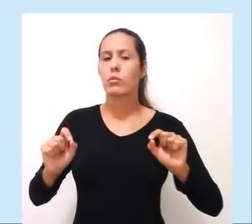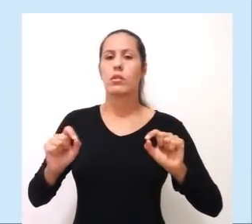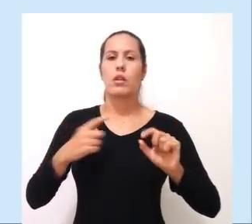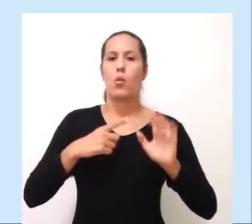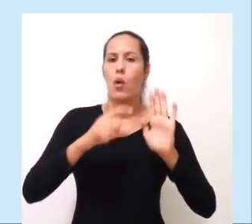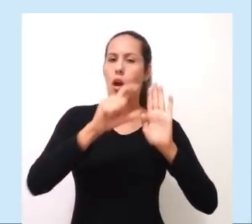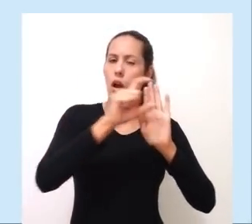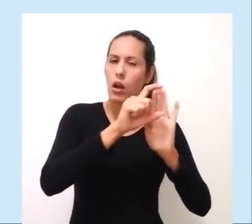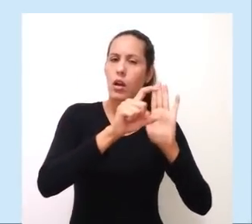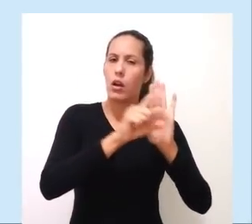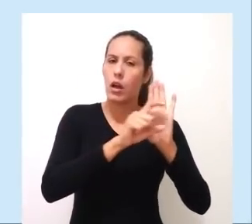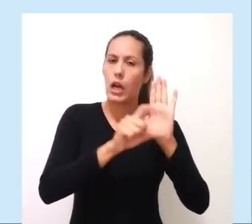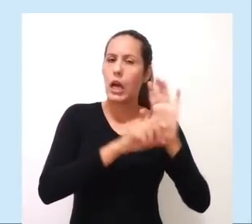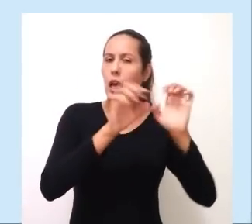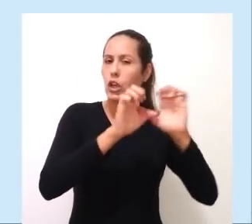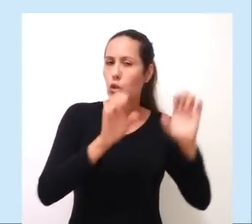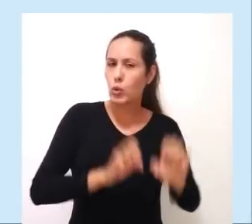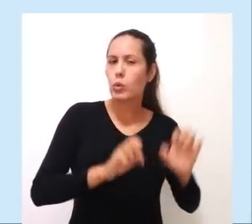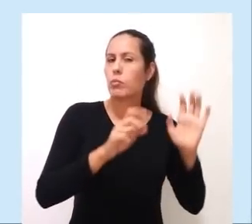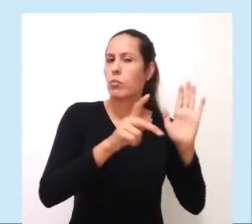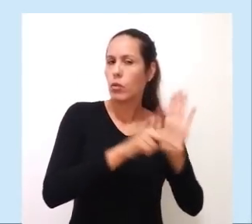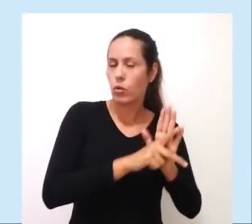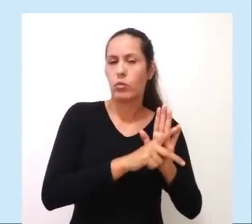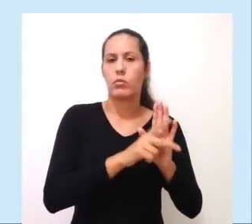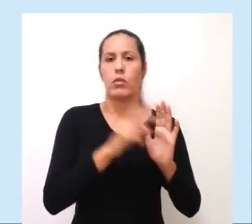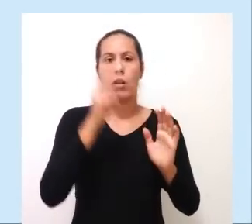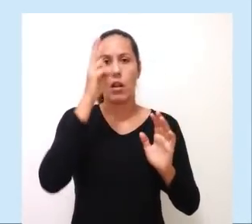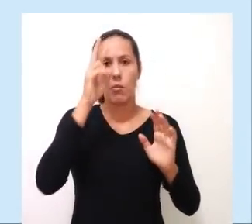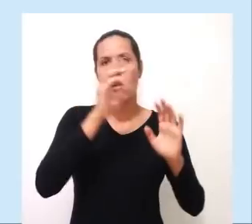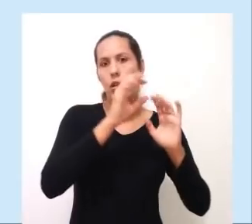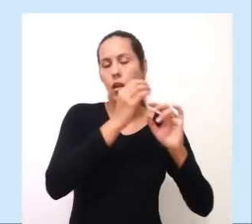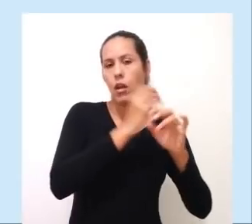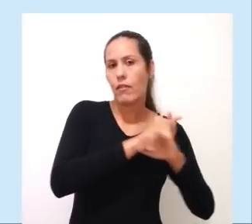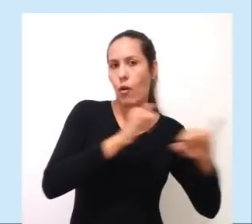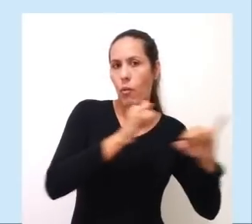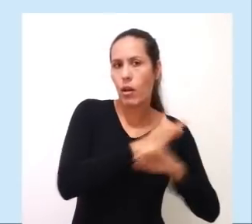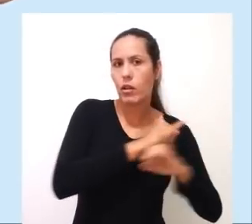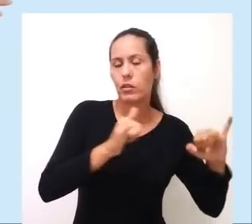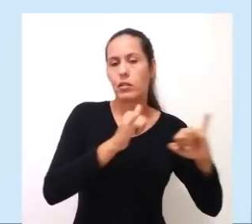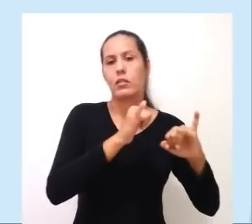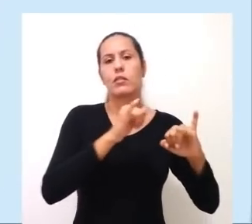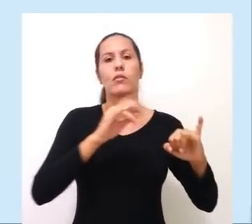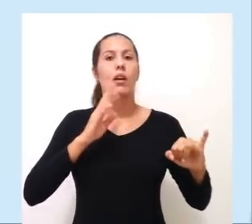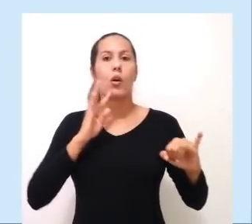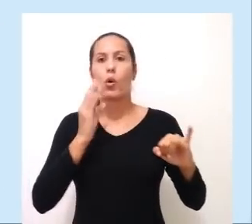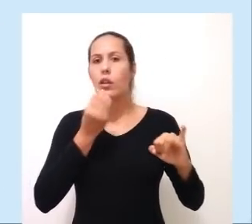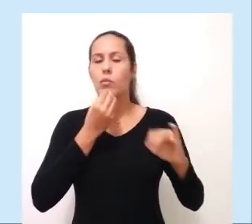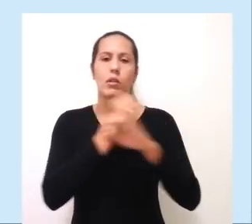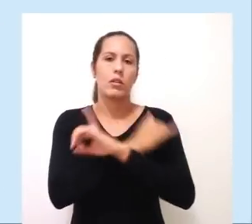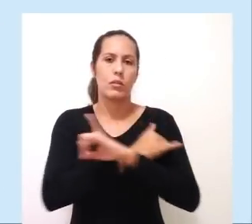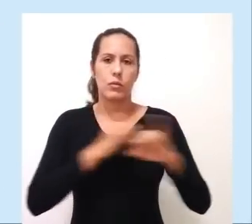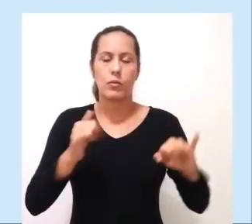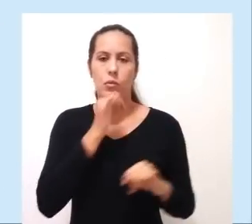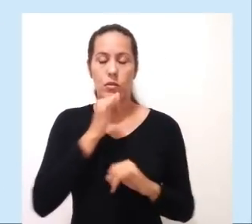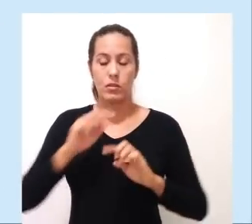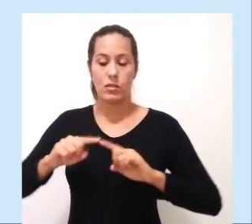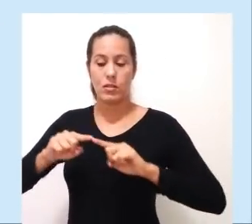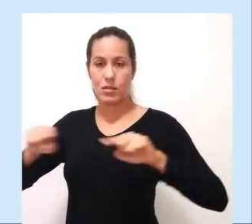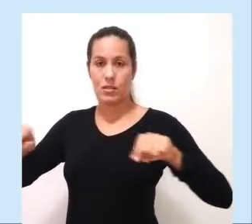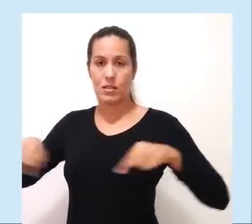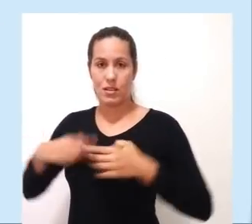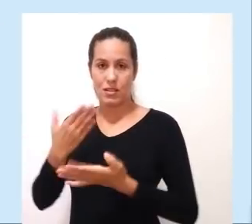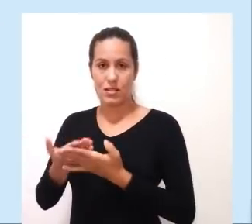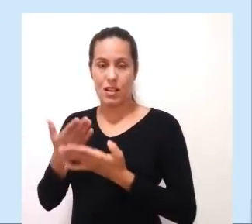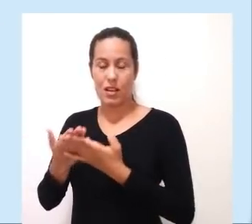uma estrutura, a estrutura simplificada, informativa, você levar a todos um conhecimento. Por exemplo, em sala de